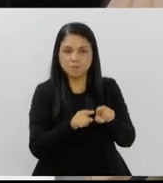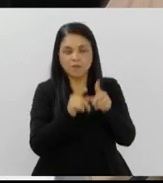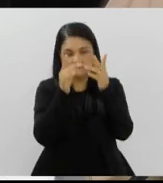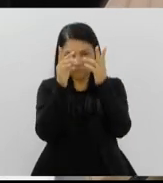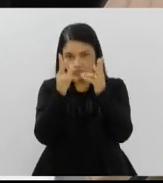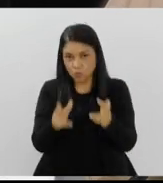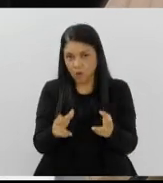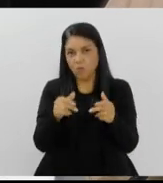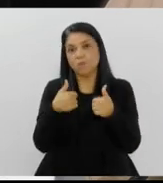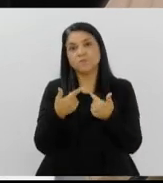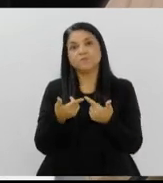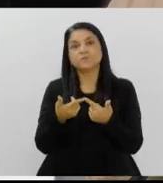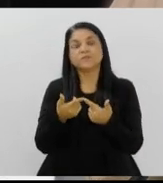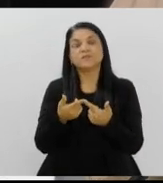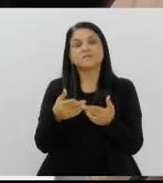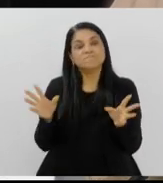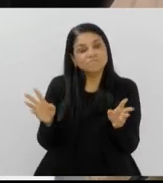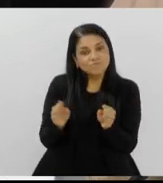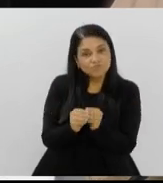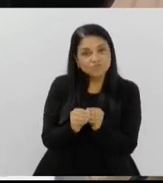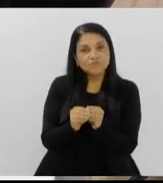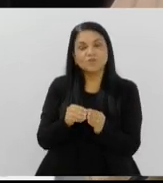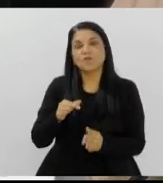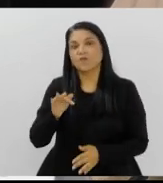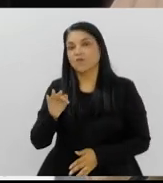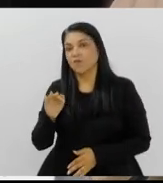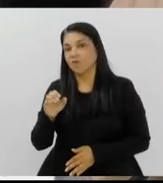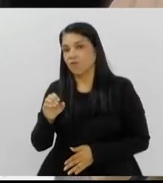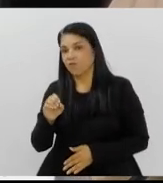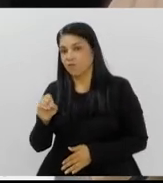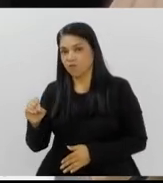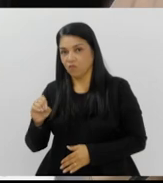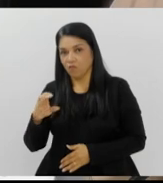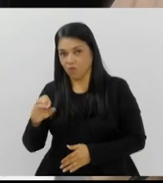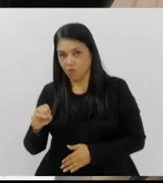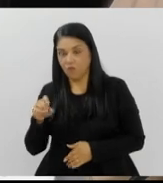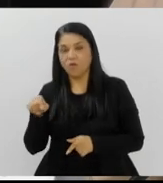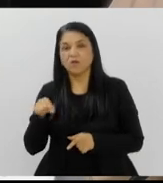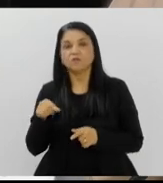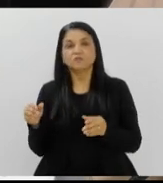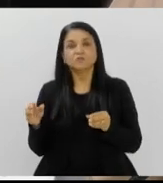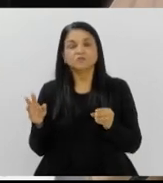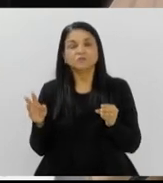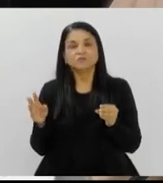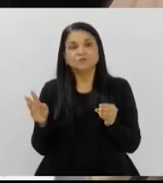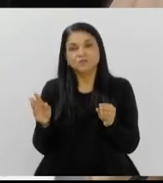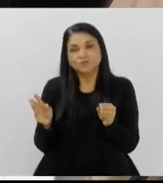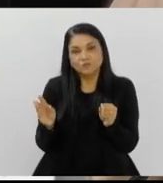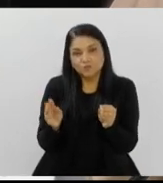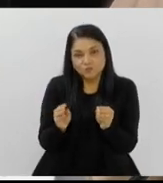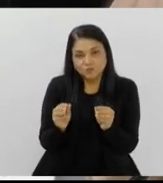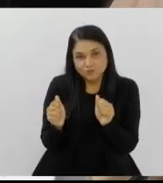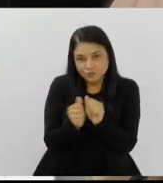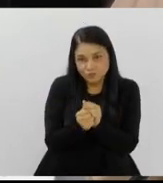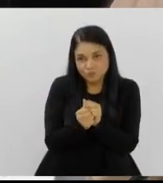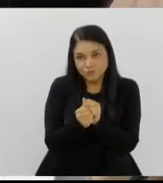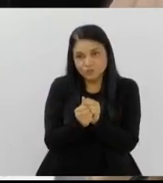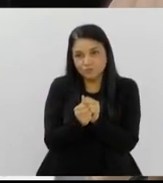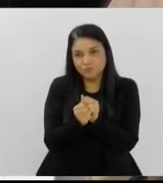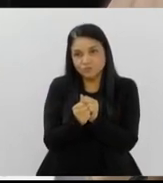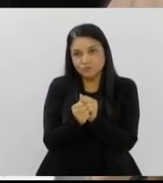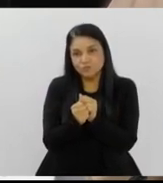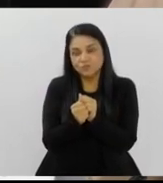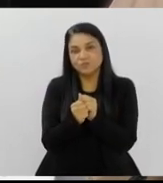por que não fechar com Foucault junto com Provérbios? Olha o que eu estou fazendo, eu estou trazendo Foucault e